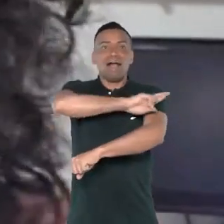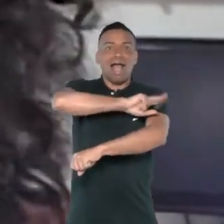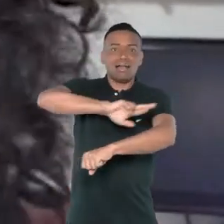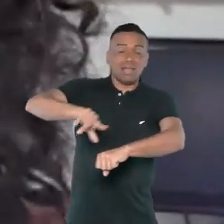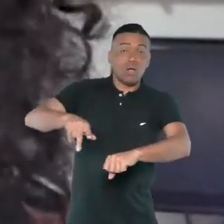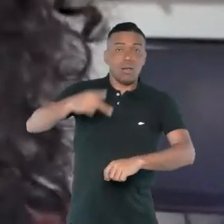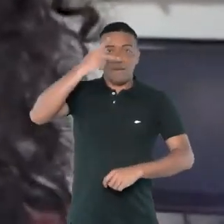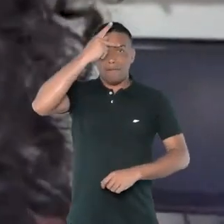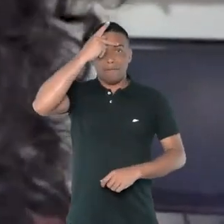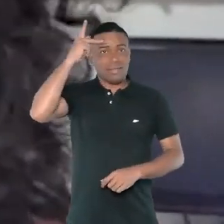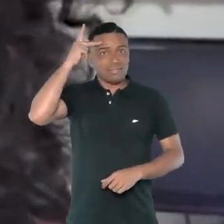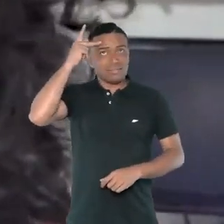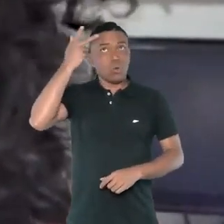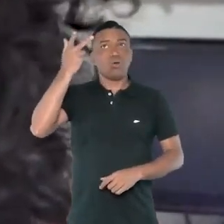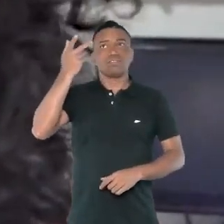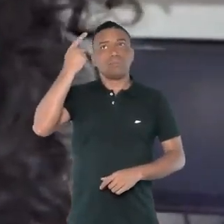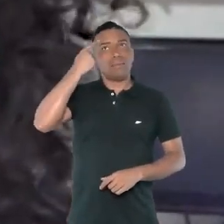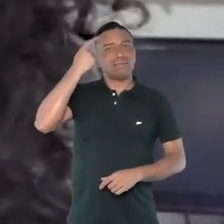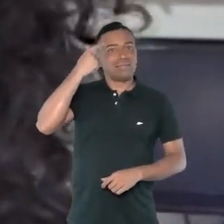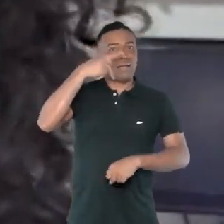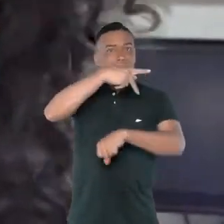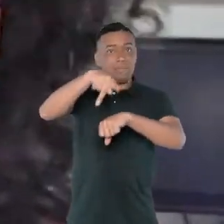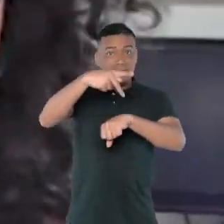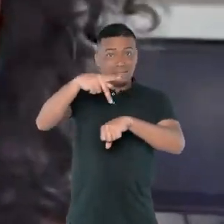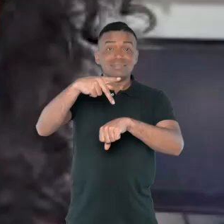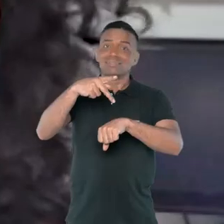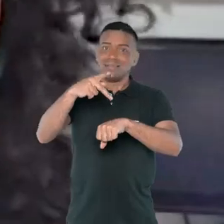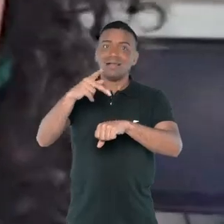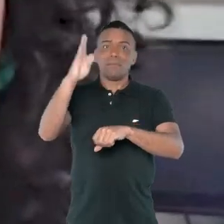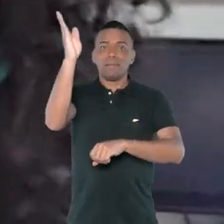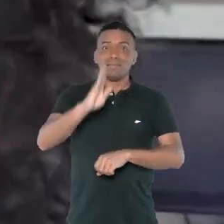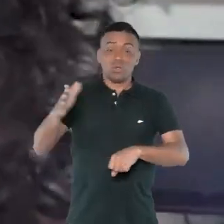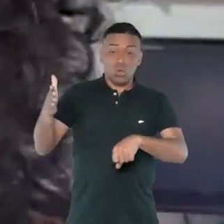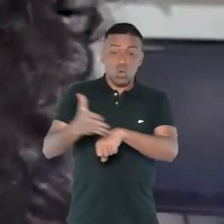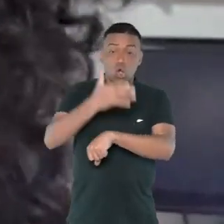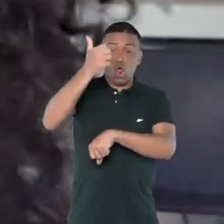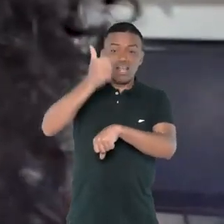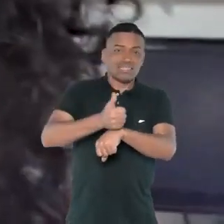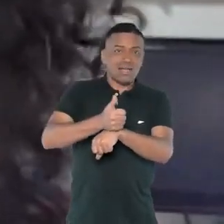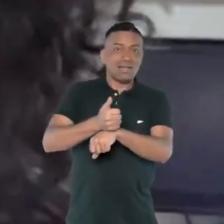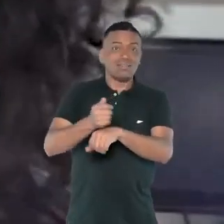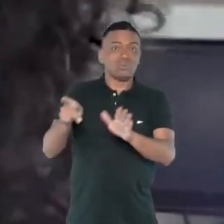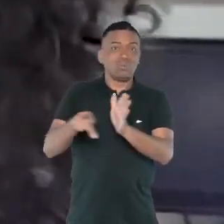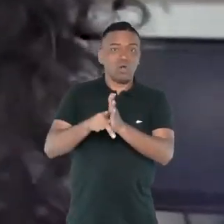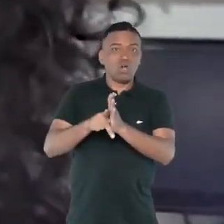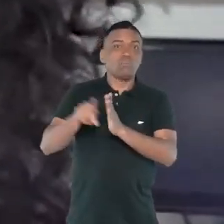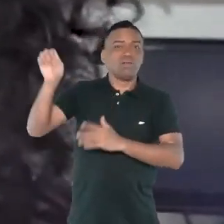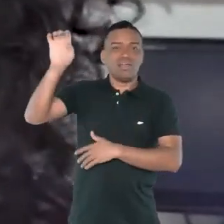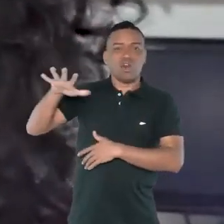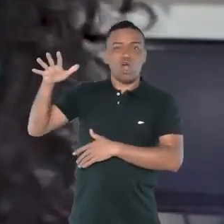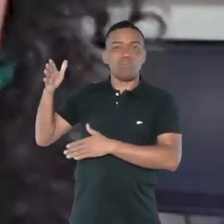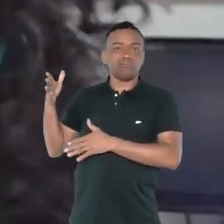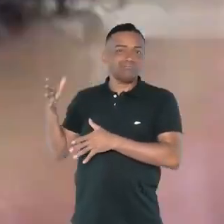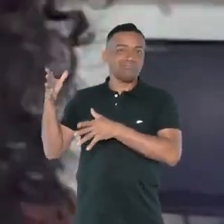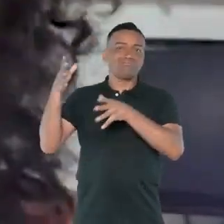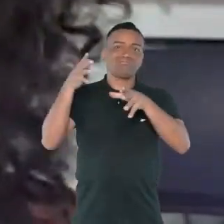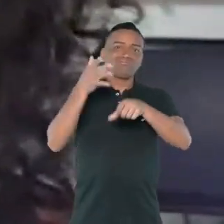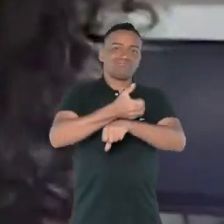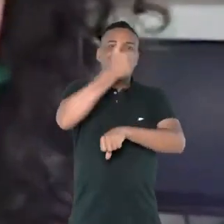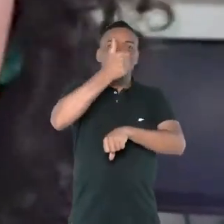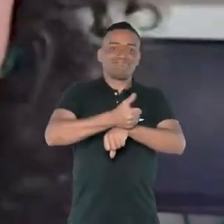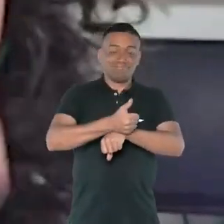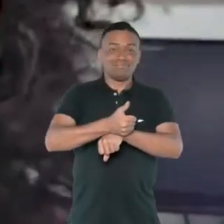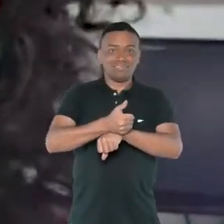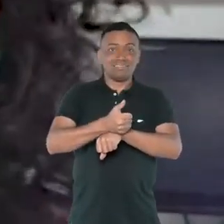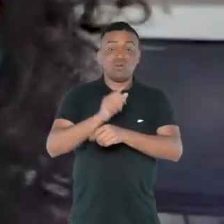numa questão racial. Se a gente pensar num país como o nosso, que foi colonizado por europeus, e num